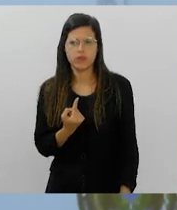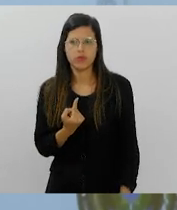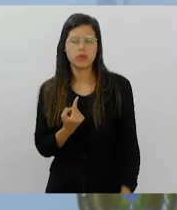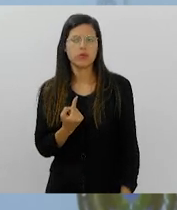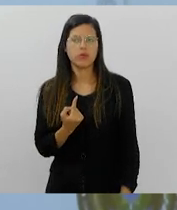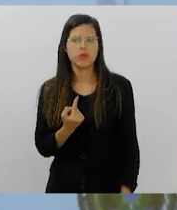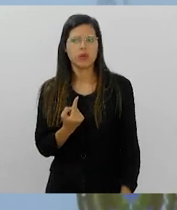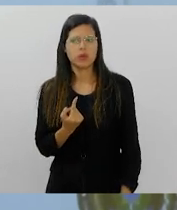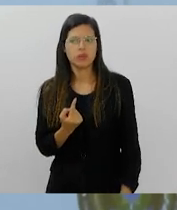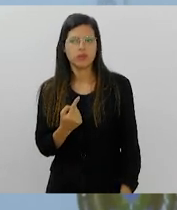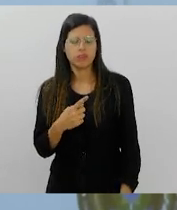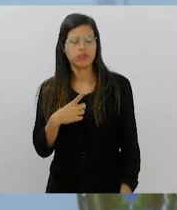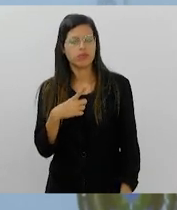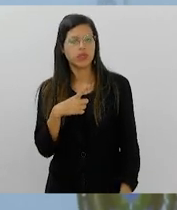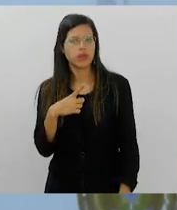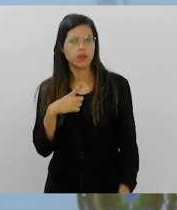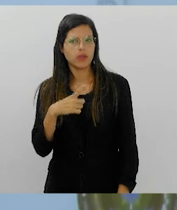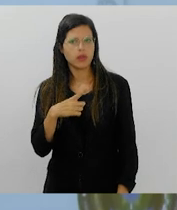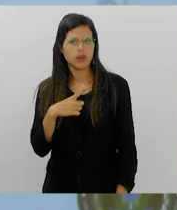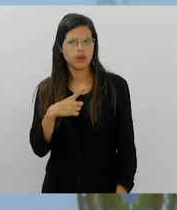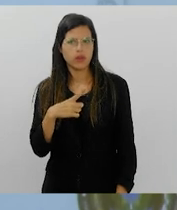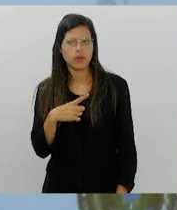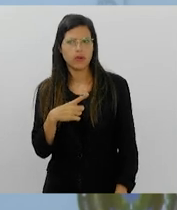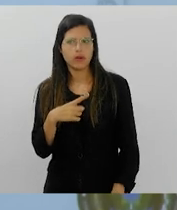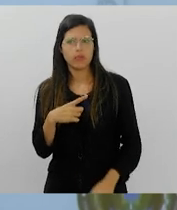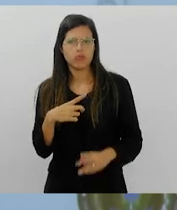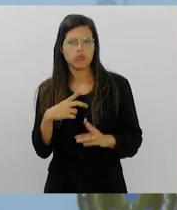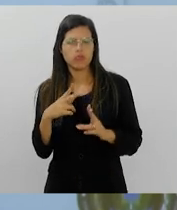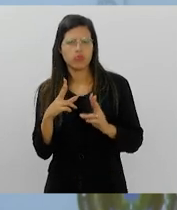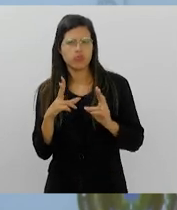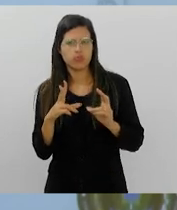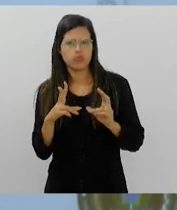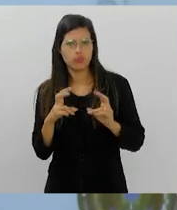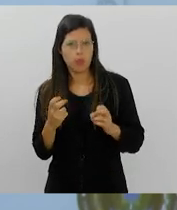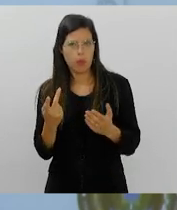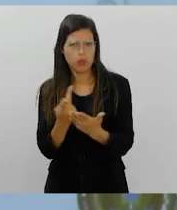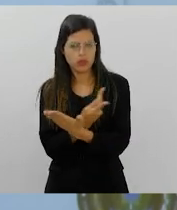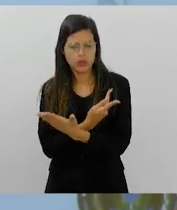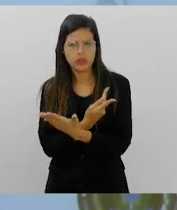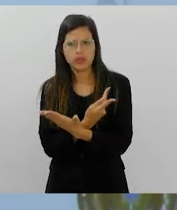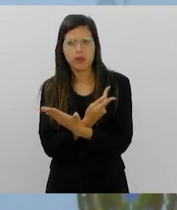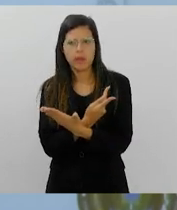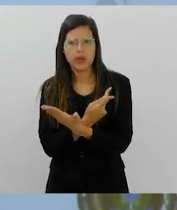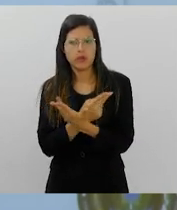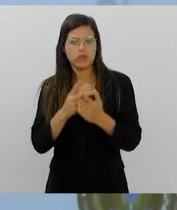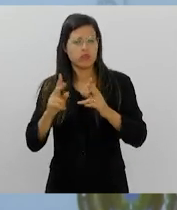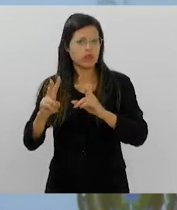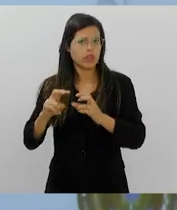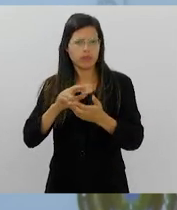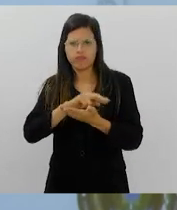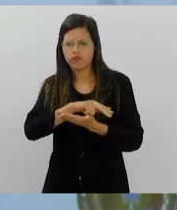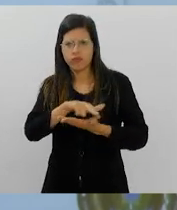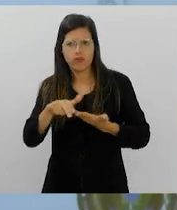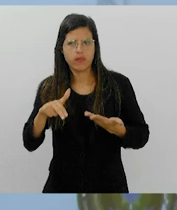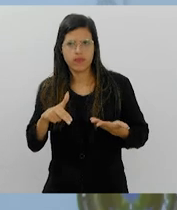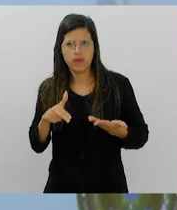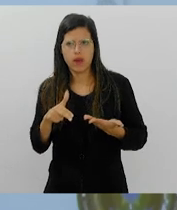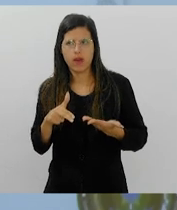comunicações sobre casos, sobre situações que são sobre temas adversos ao